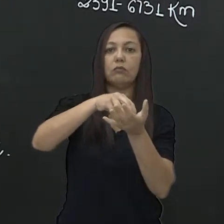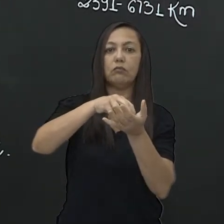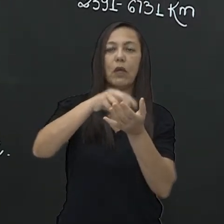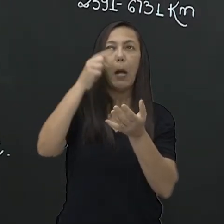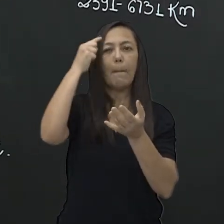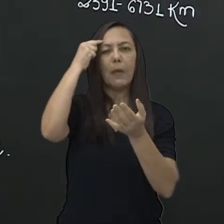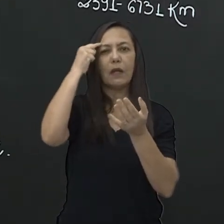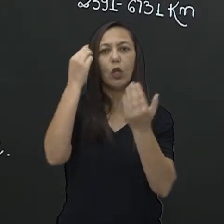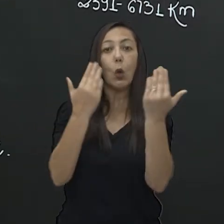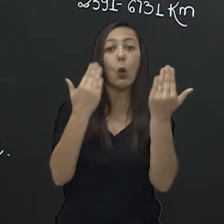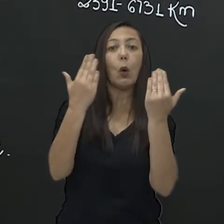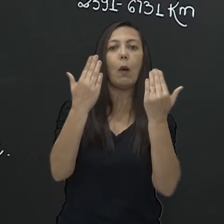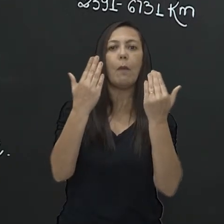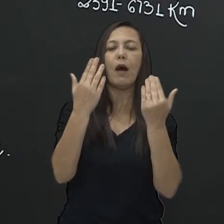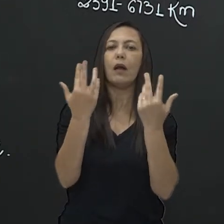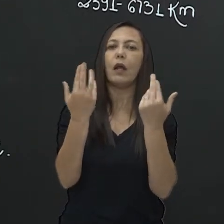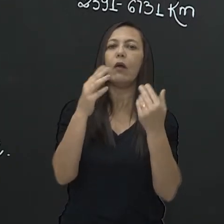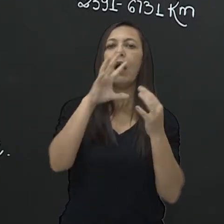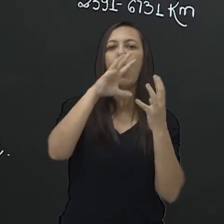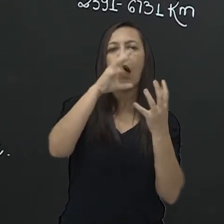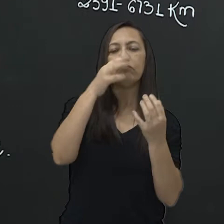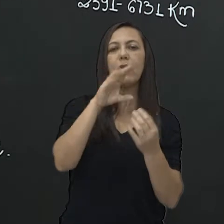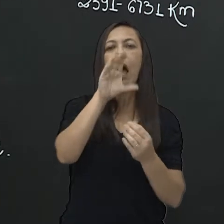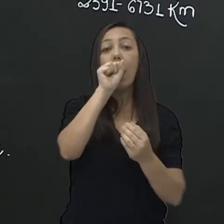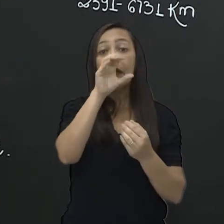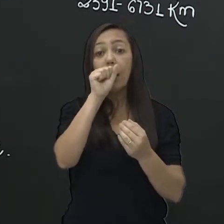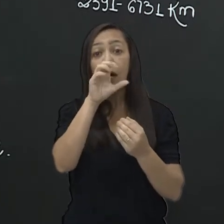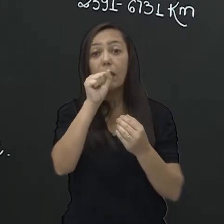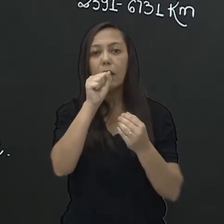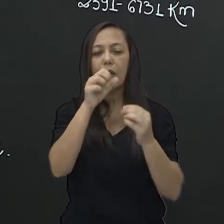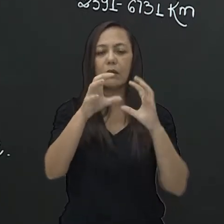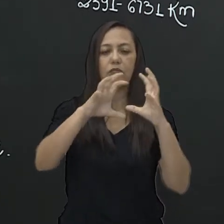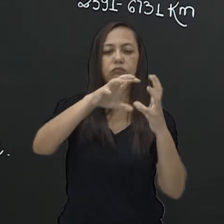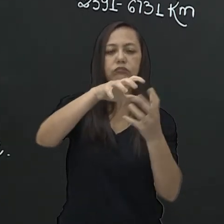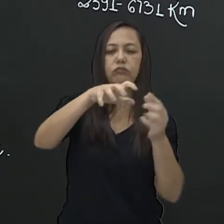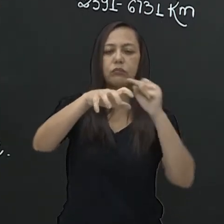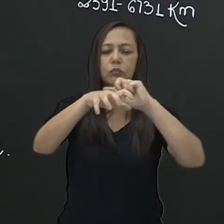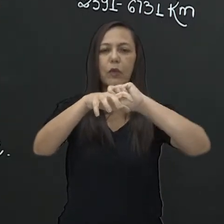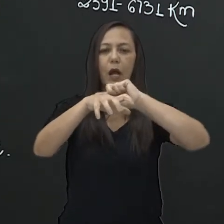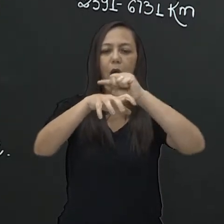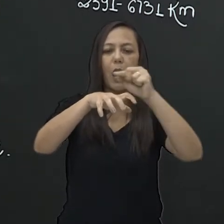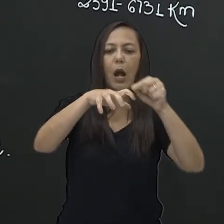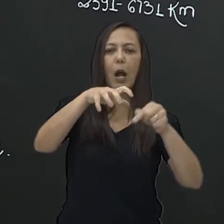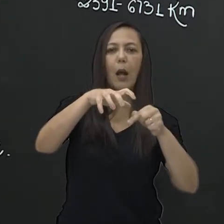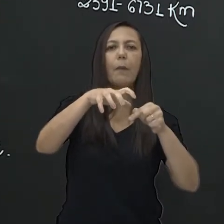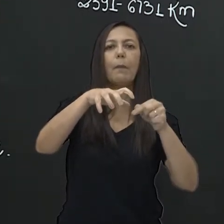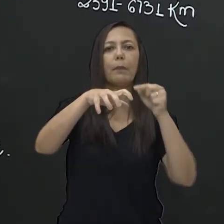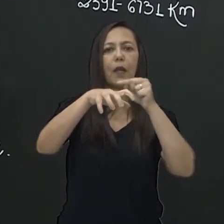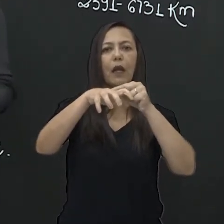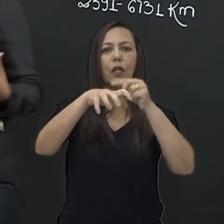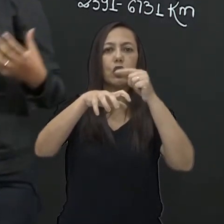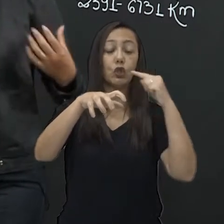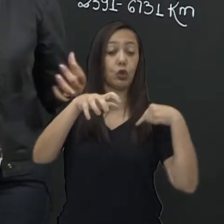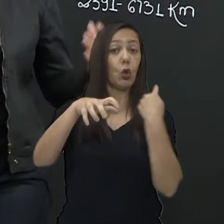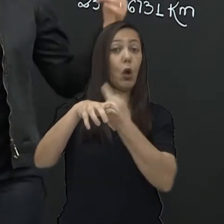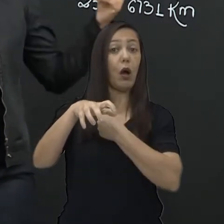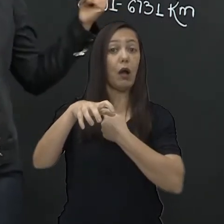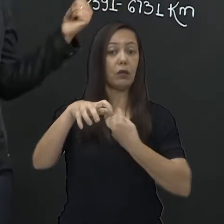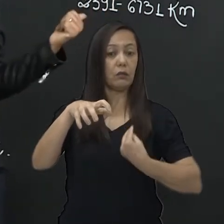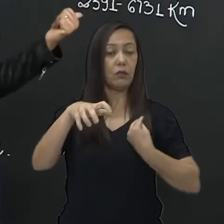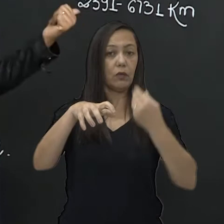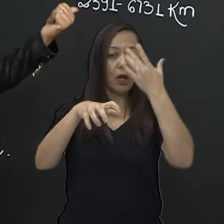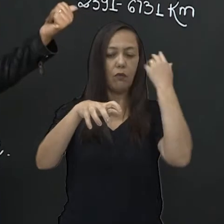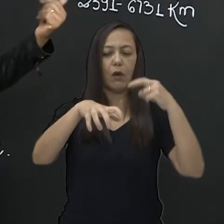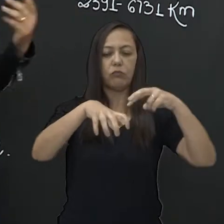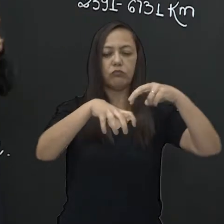uma laranja, a casca da laranja, que é a parte mais fina do todo, é a crosta terrestre. Nós estamos